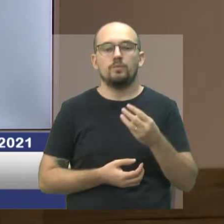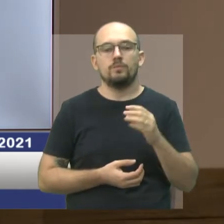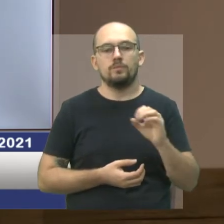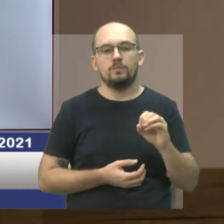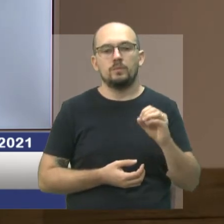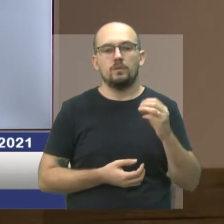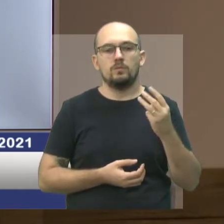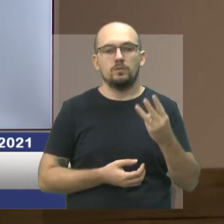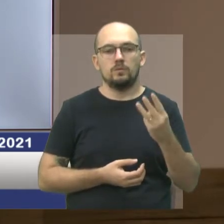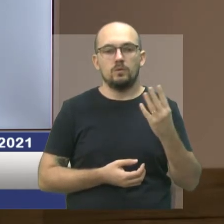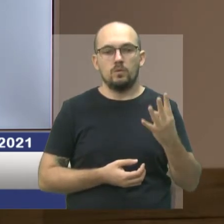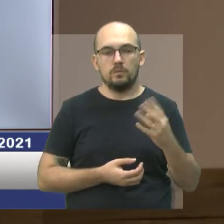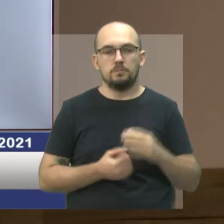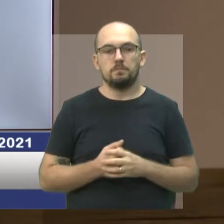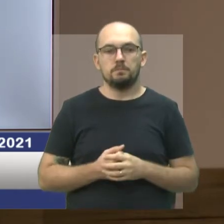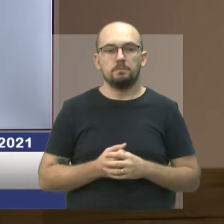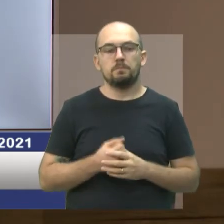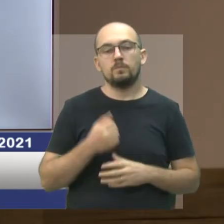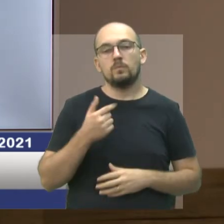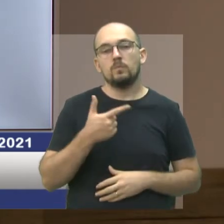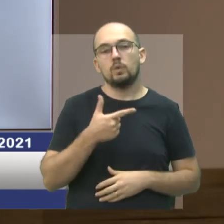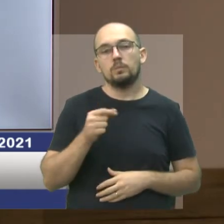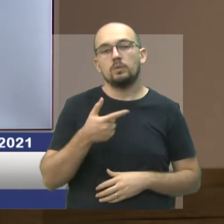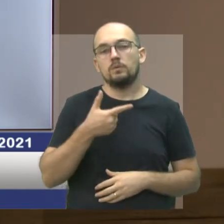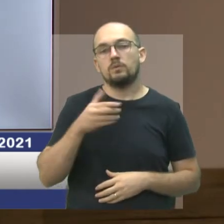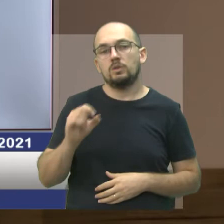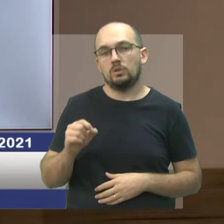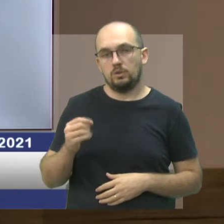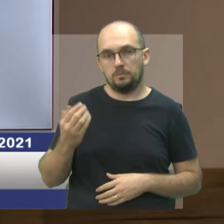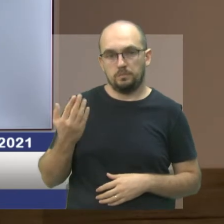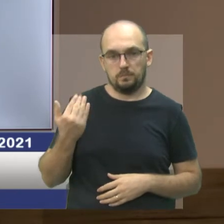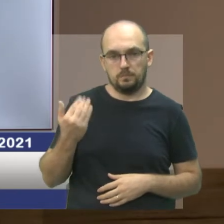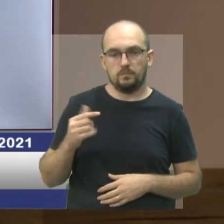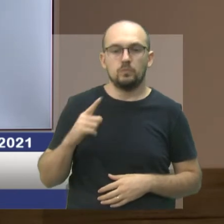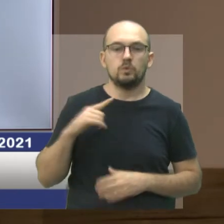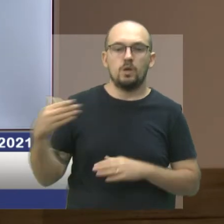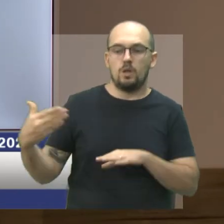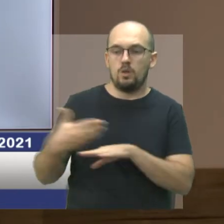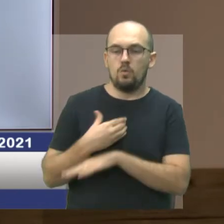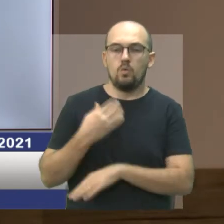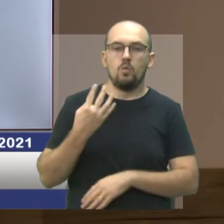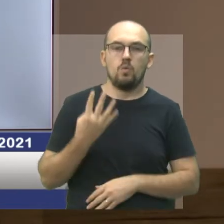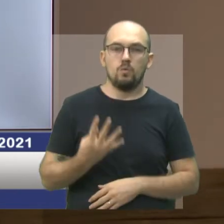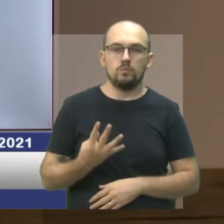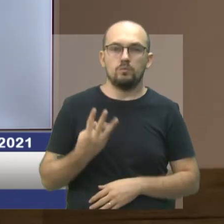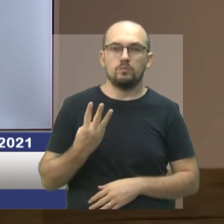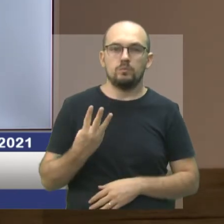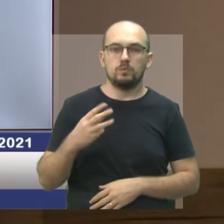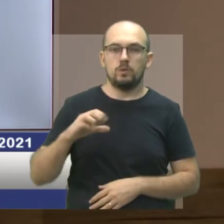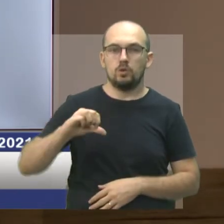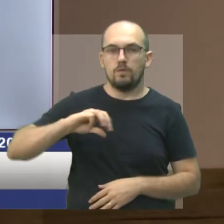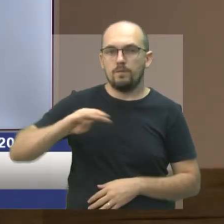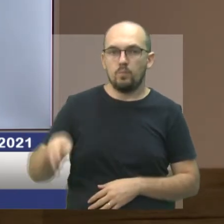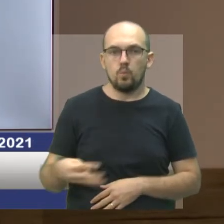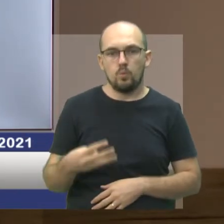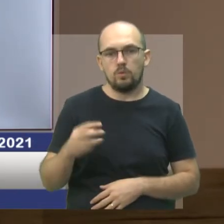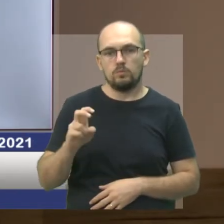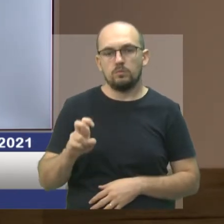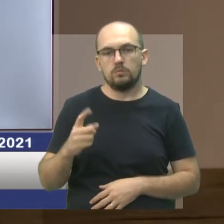34. Em 2020, nós tivemos uma receita de 439 milhões